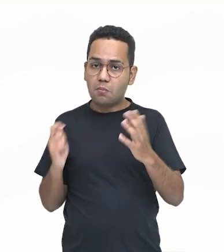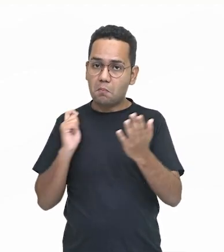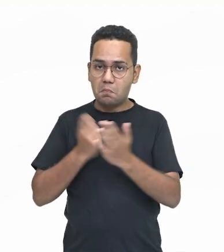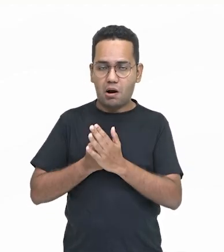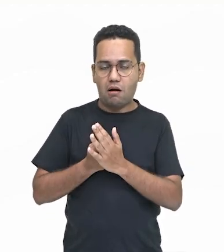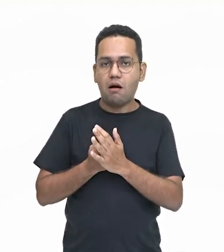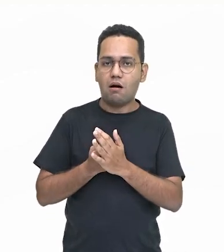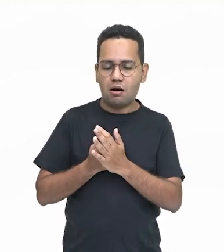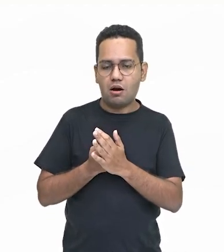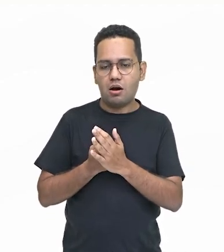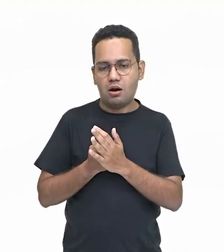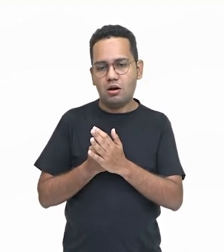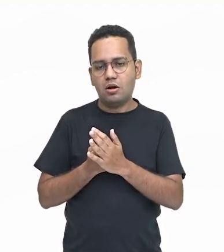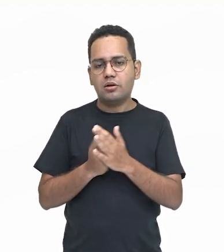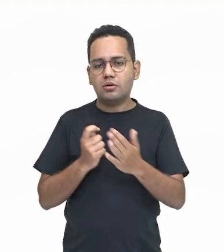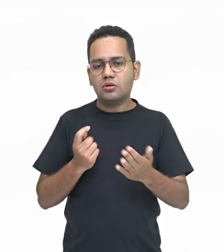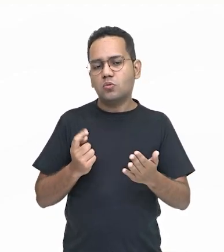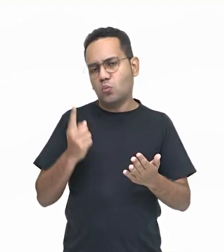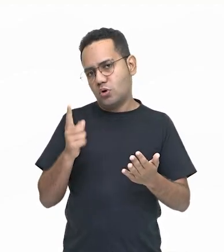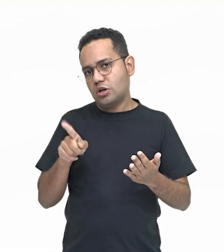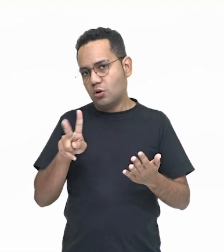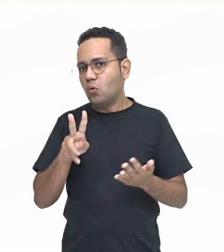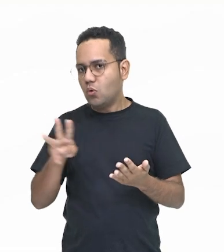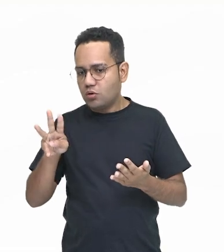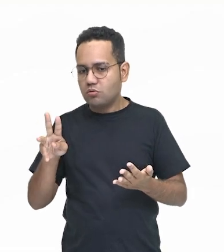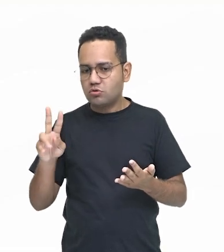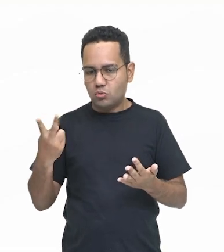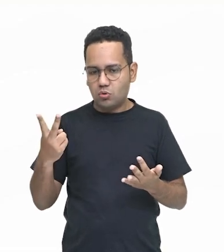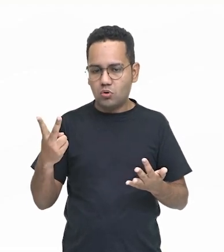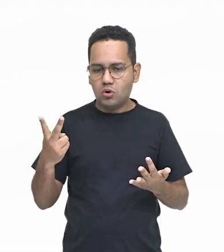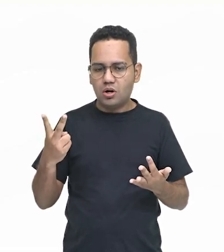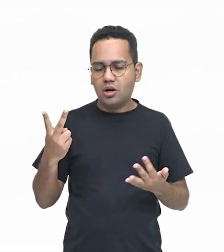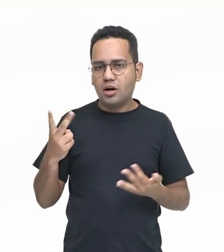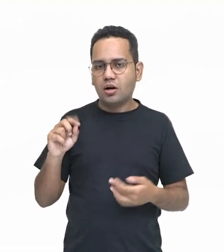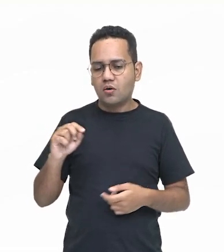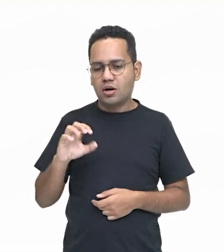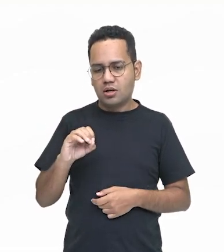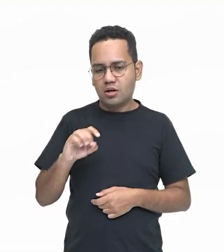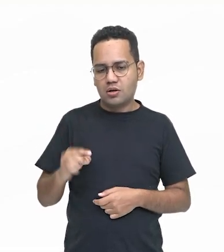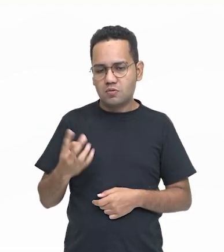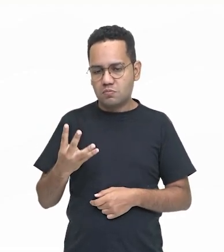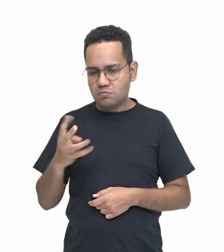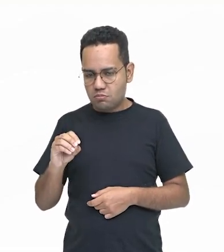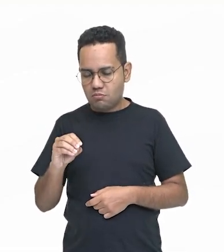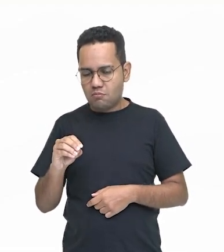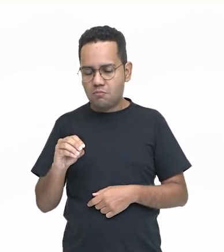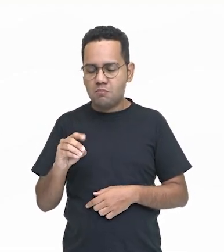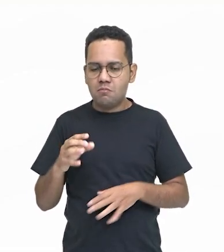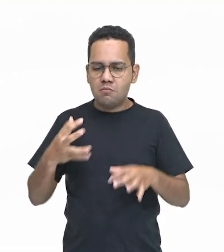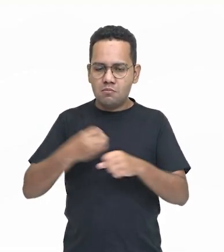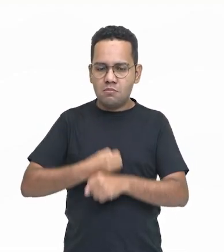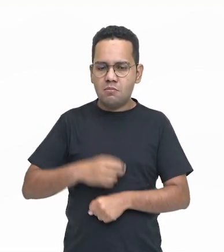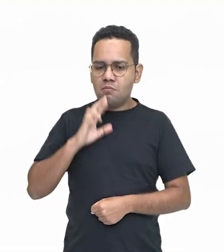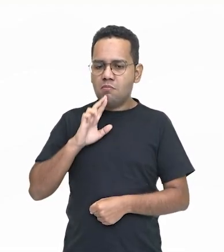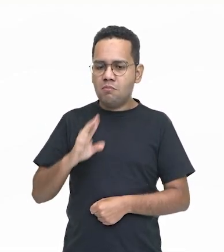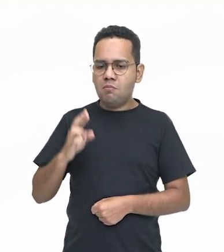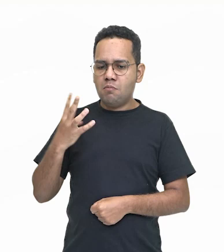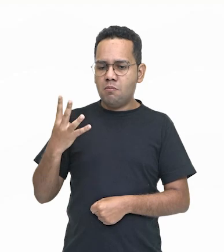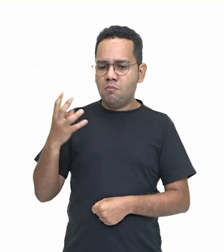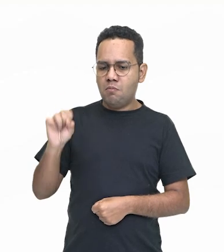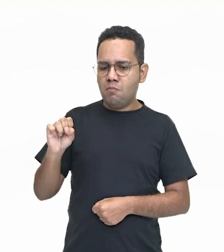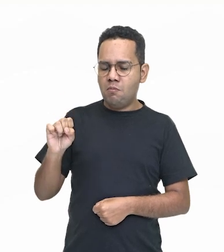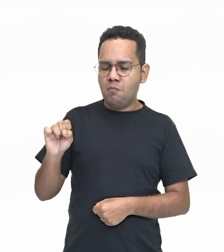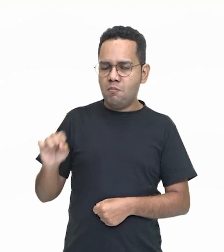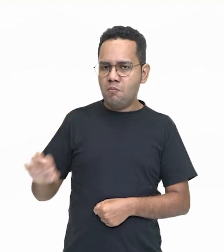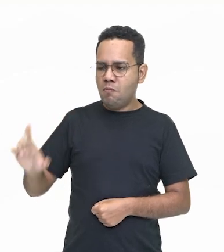ou seja, 120 vezes 0,40, eu vou ter R$ 48 de